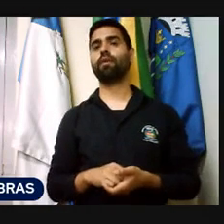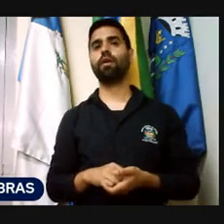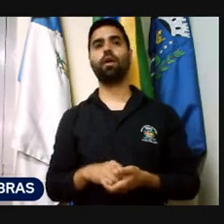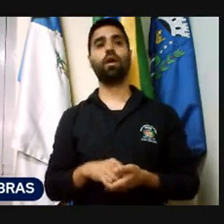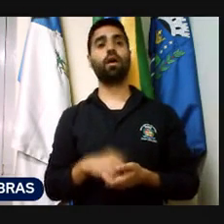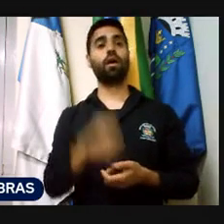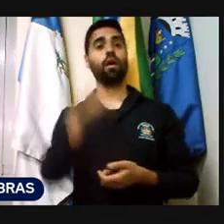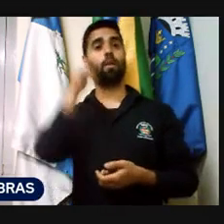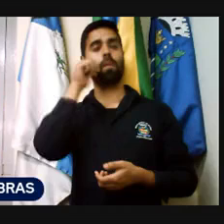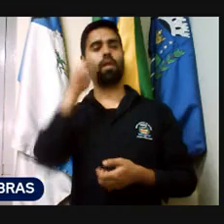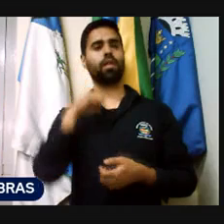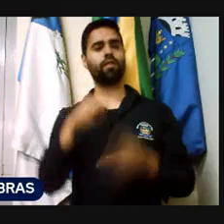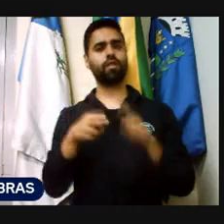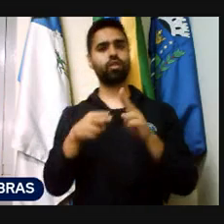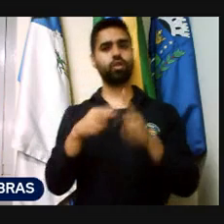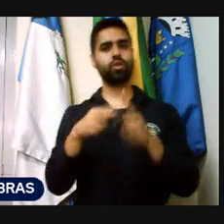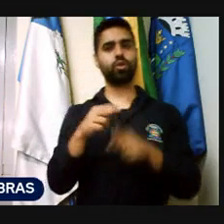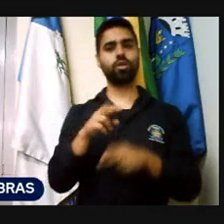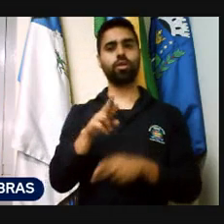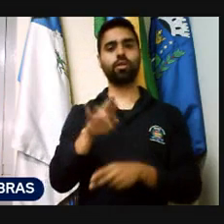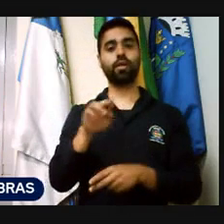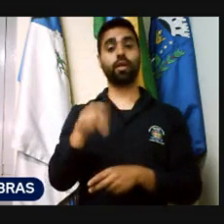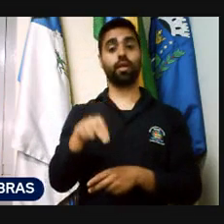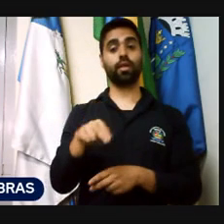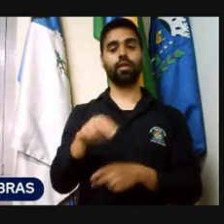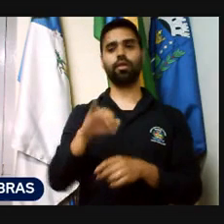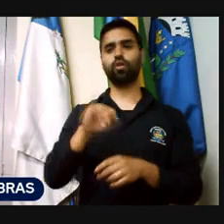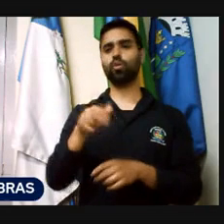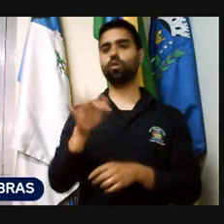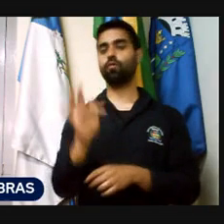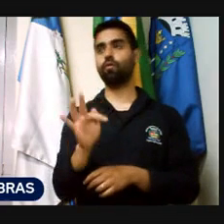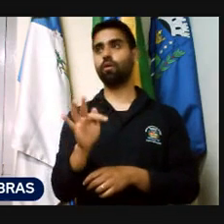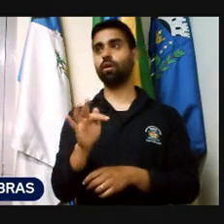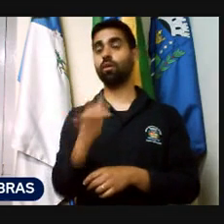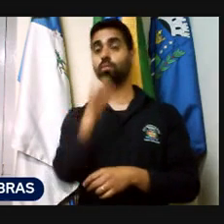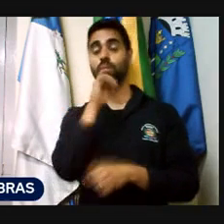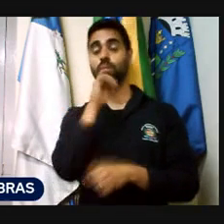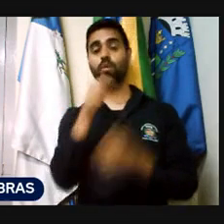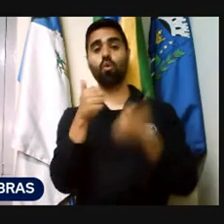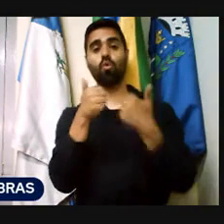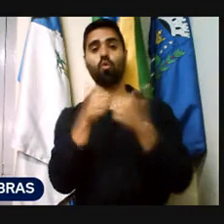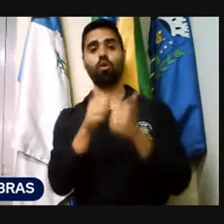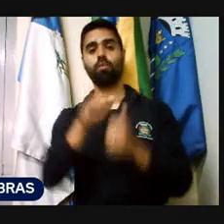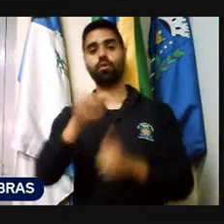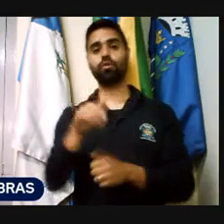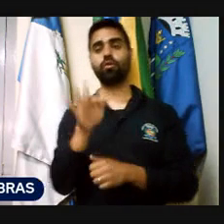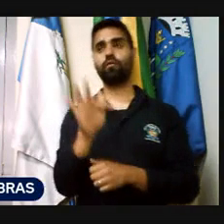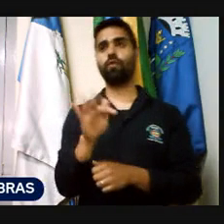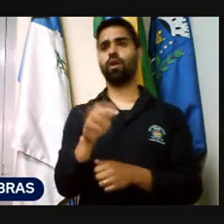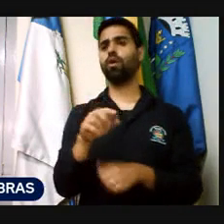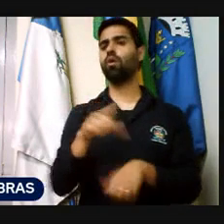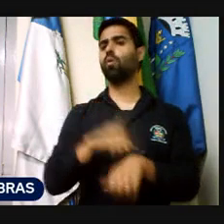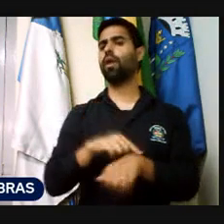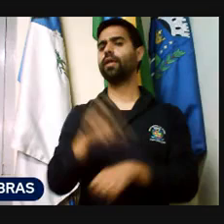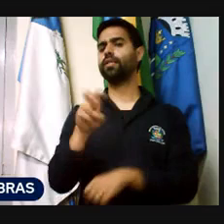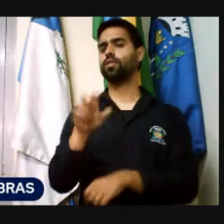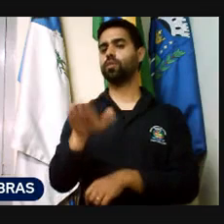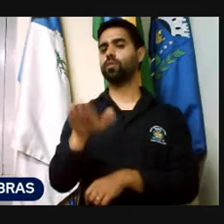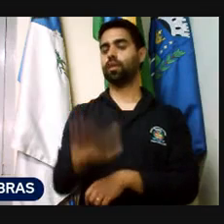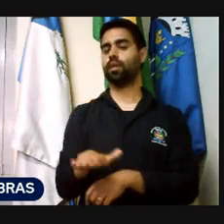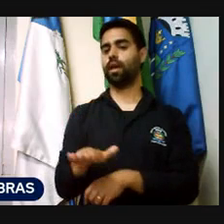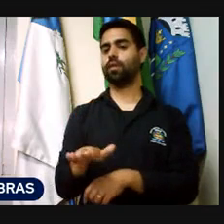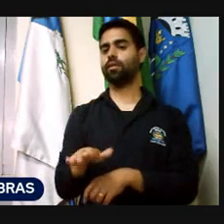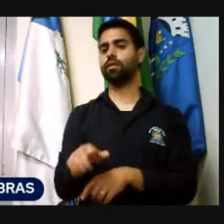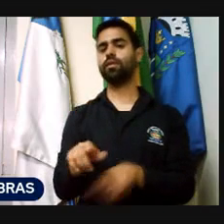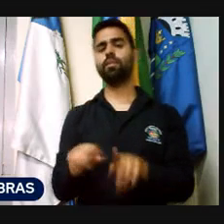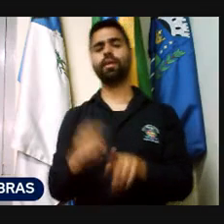rins em Juiz de Fora. E para você ver, o ônibus para Juiz de Fora é 5 horas da tarde e 7 horas